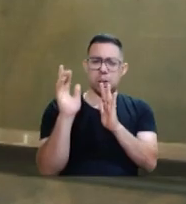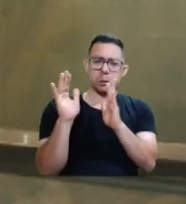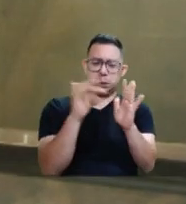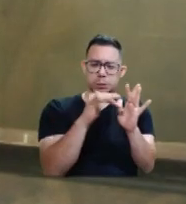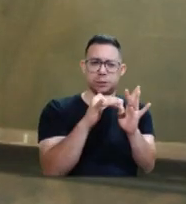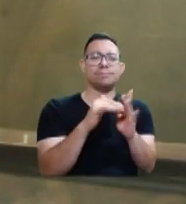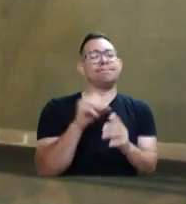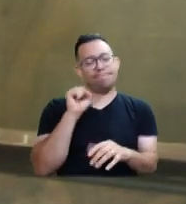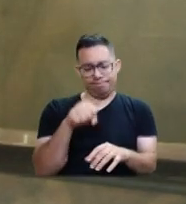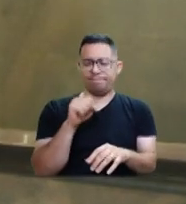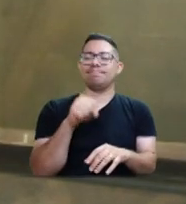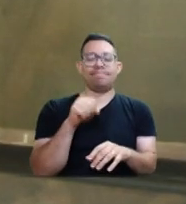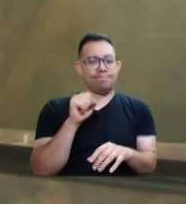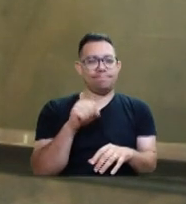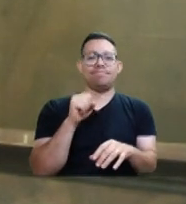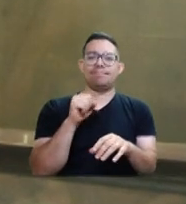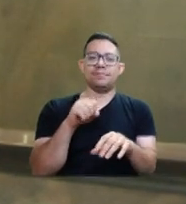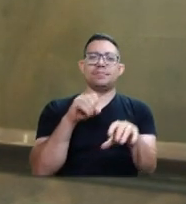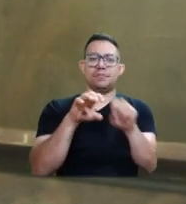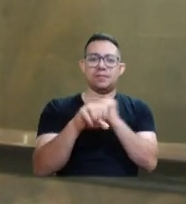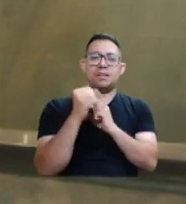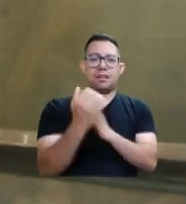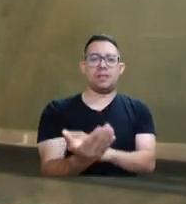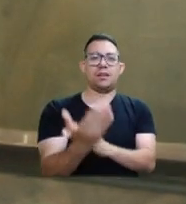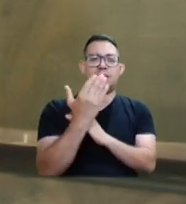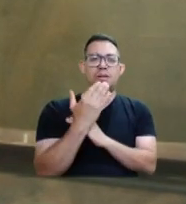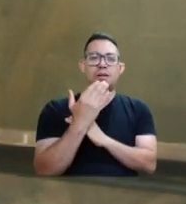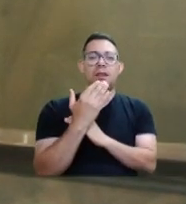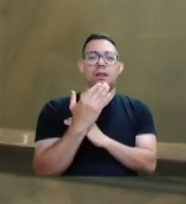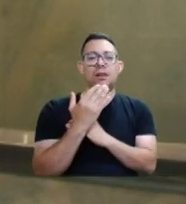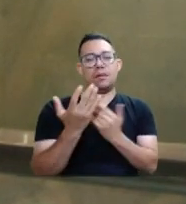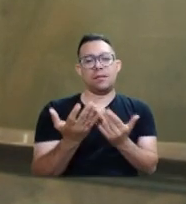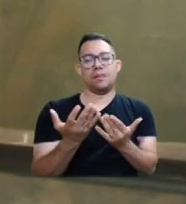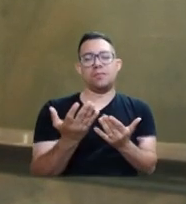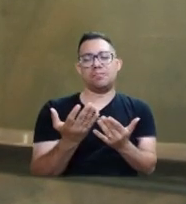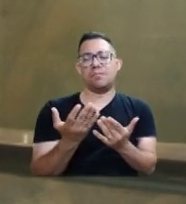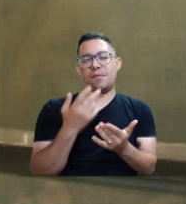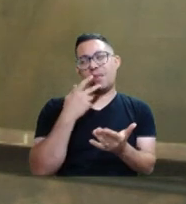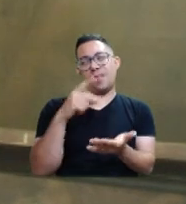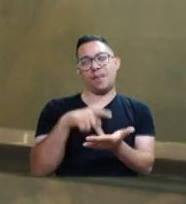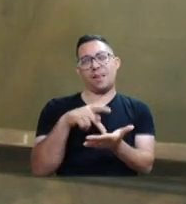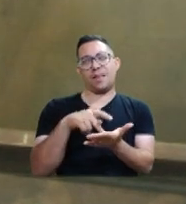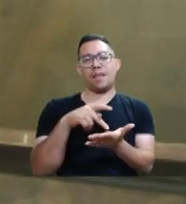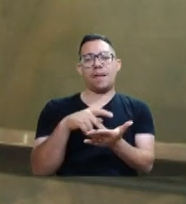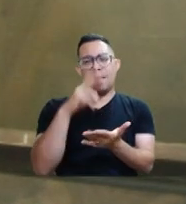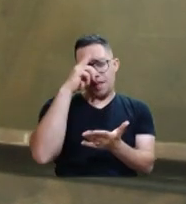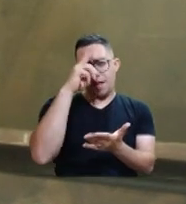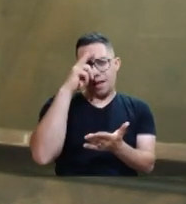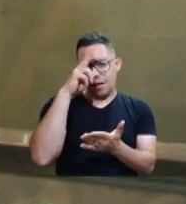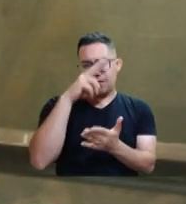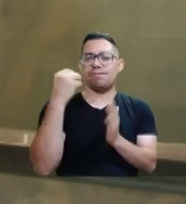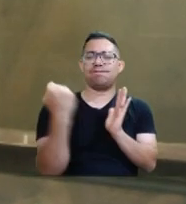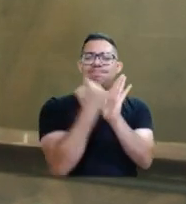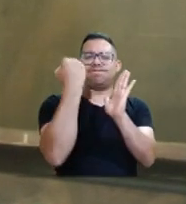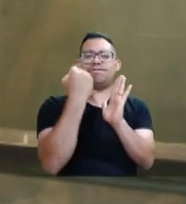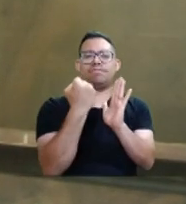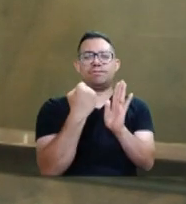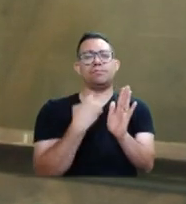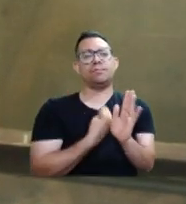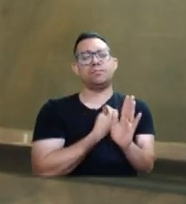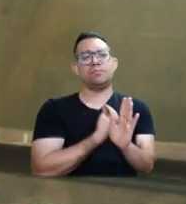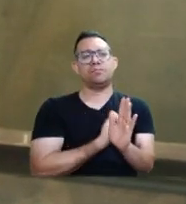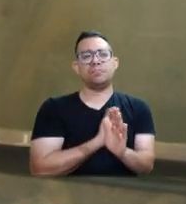que ela faz parte também da sua carreira como músico, sim, ela participou sim. disso. Sim, então somos, sem dúvida,